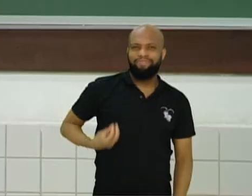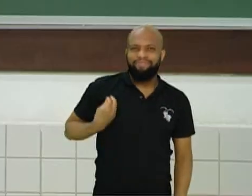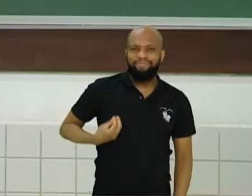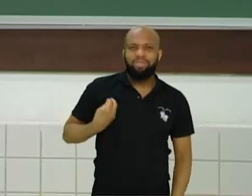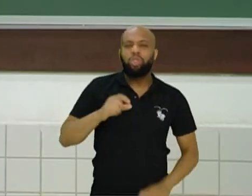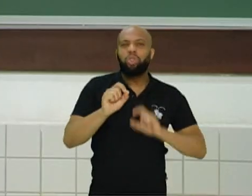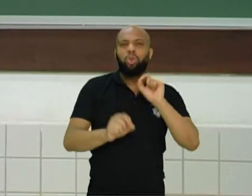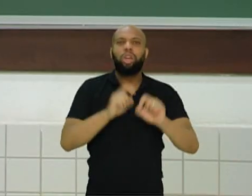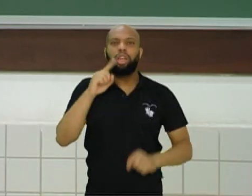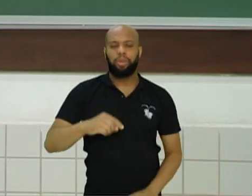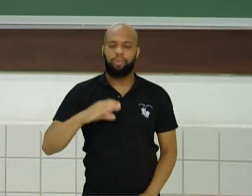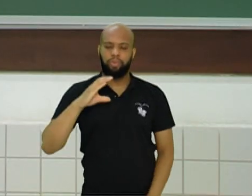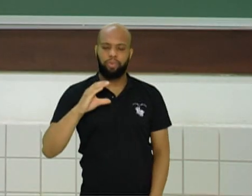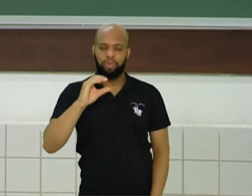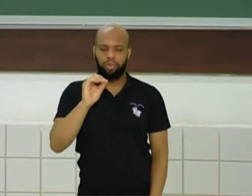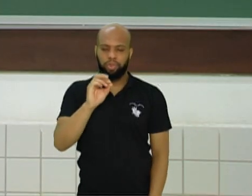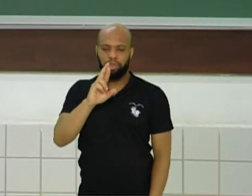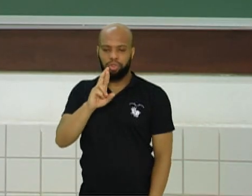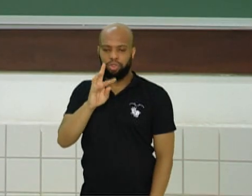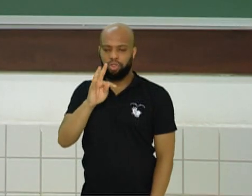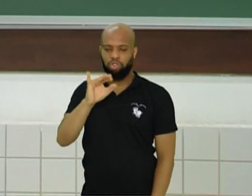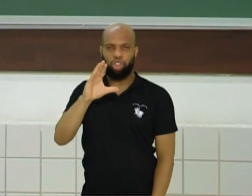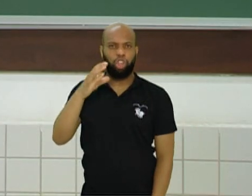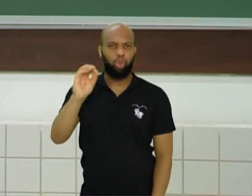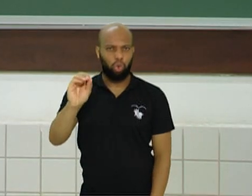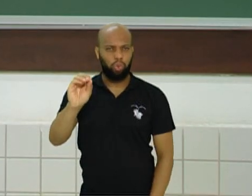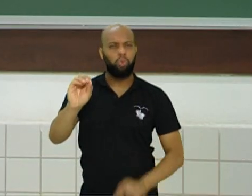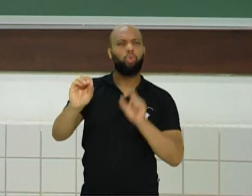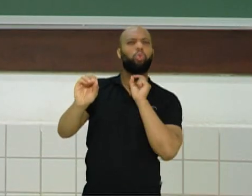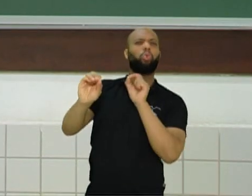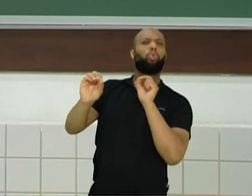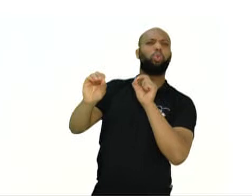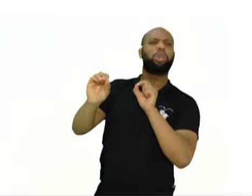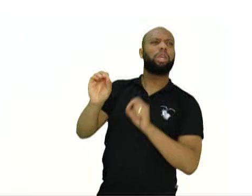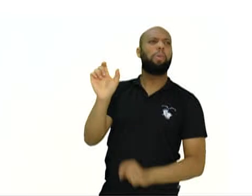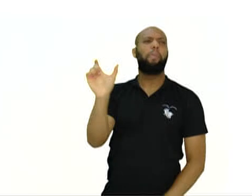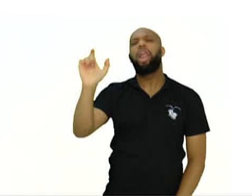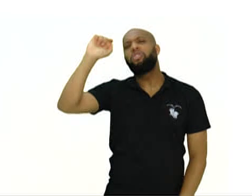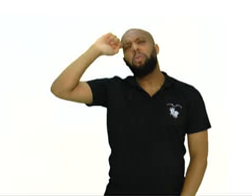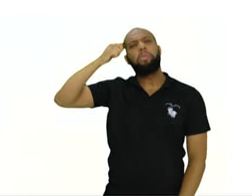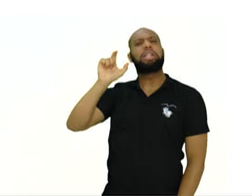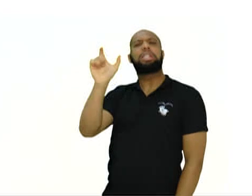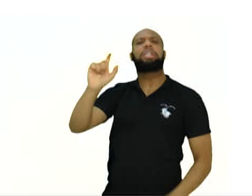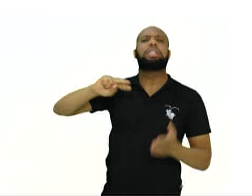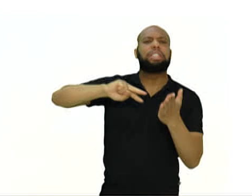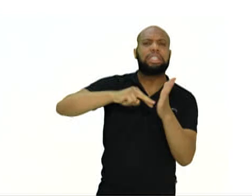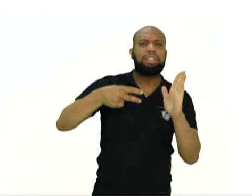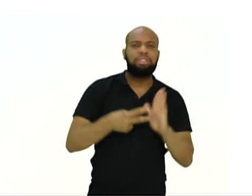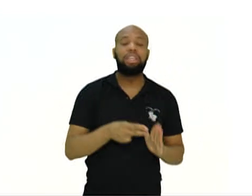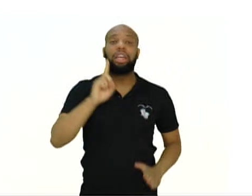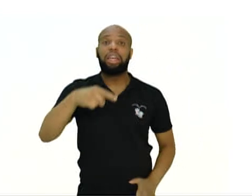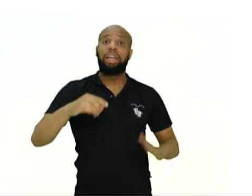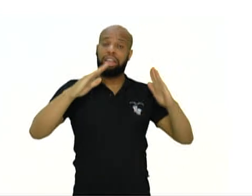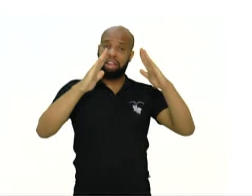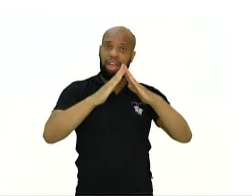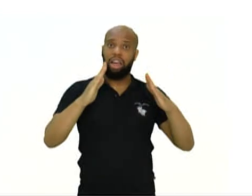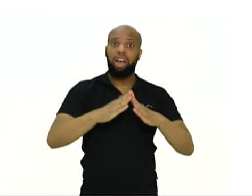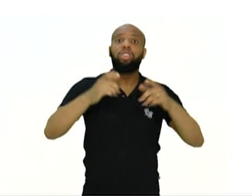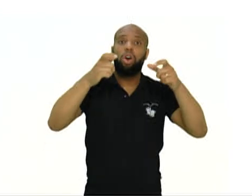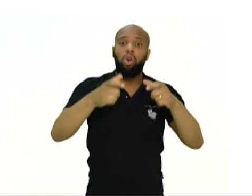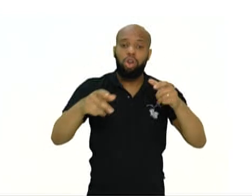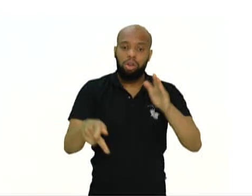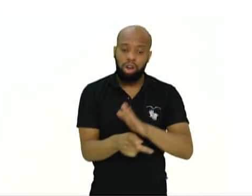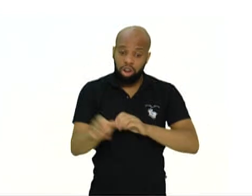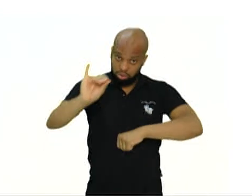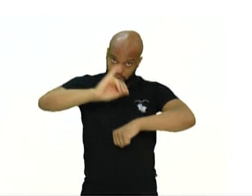questão dos cortiços. Então, o que são os cortiços? São aquelas moradias, né, que ficam geralmente nos